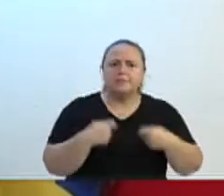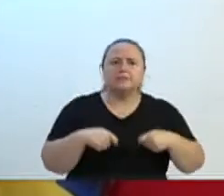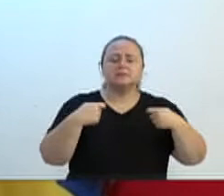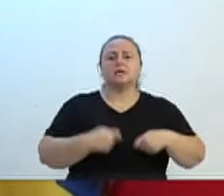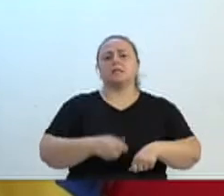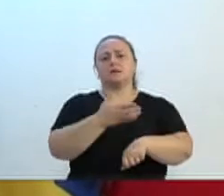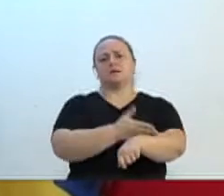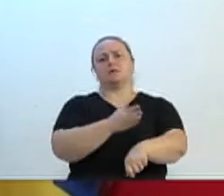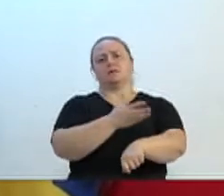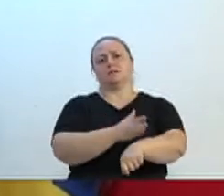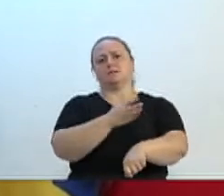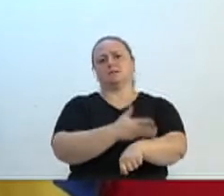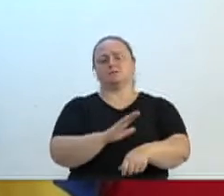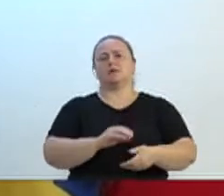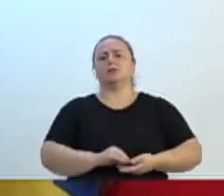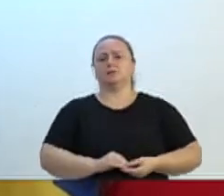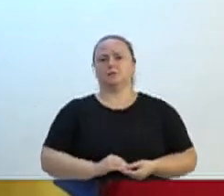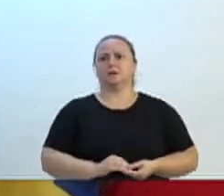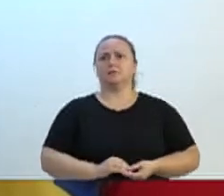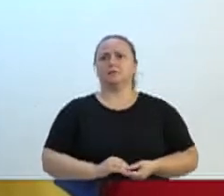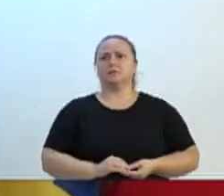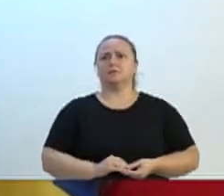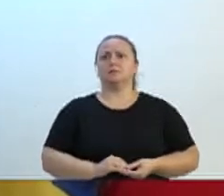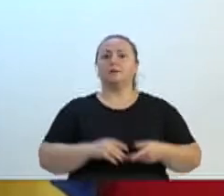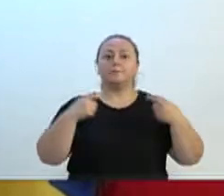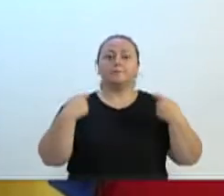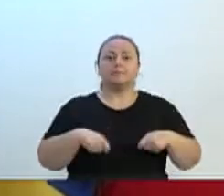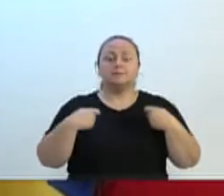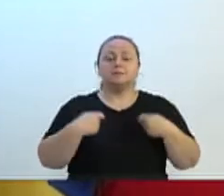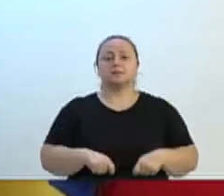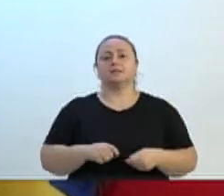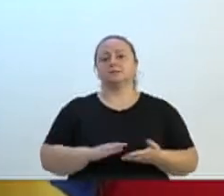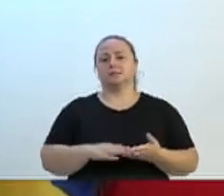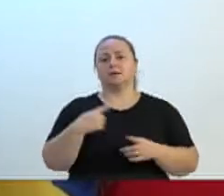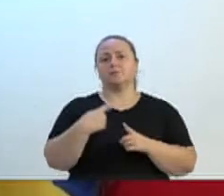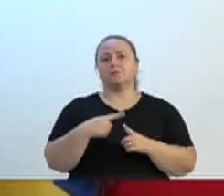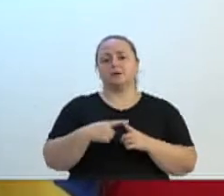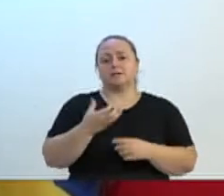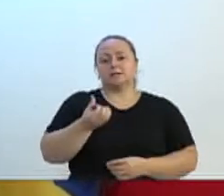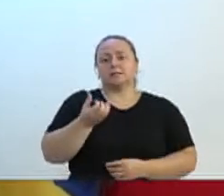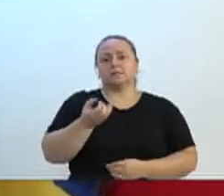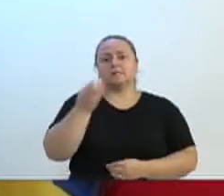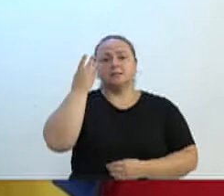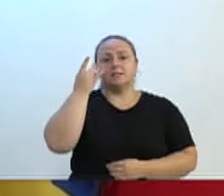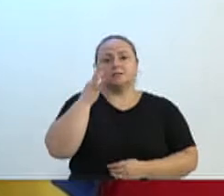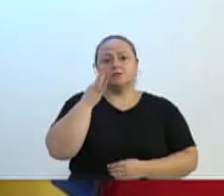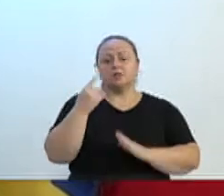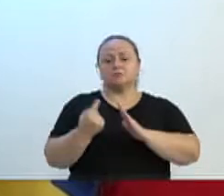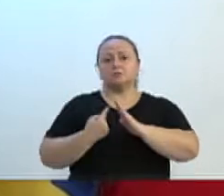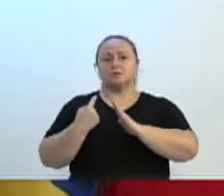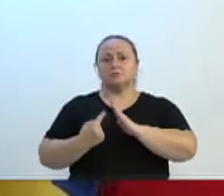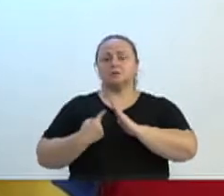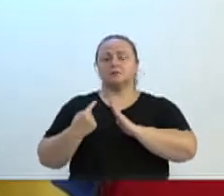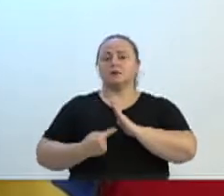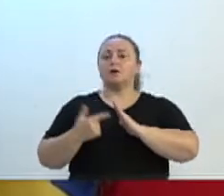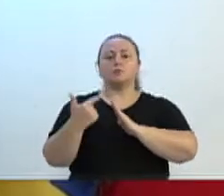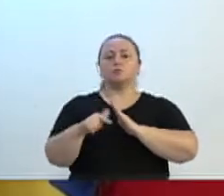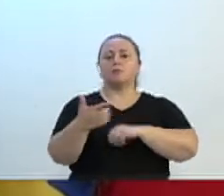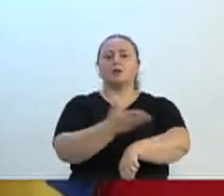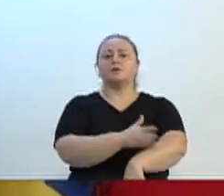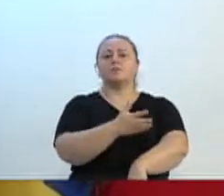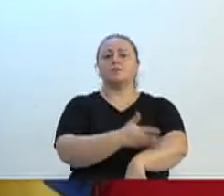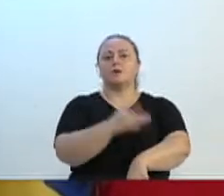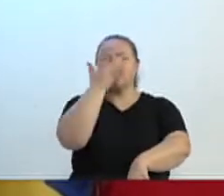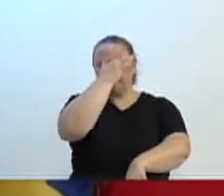foi encaminhado para fazer treinamento, mas não teve 60 dias de isolamento e nós não tivemos treinamento com o